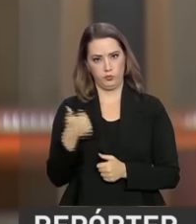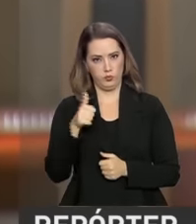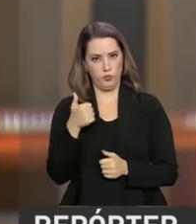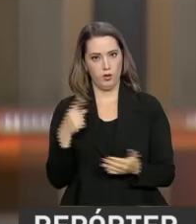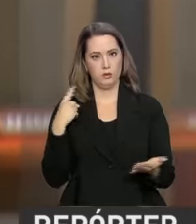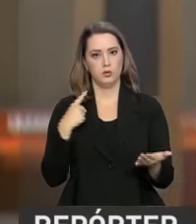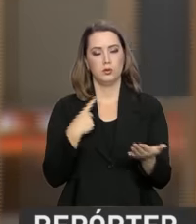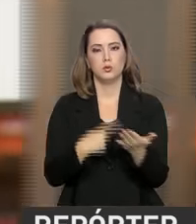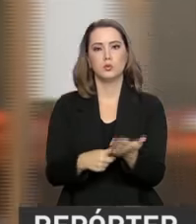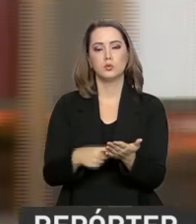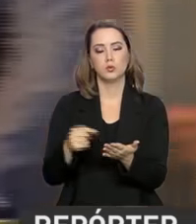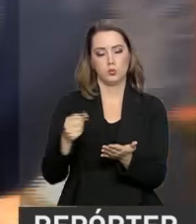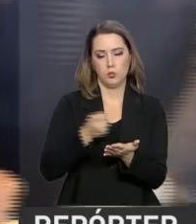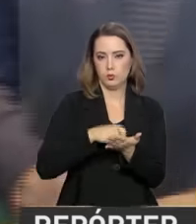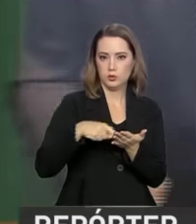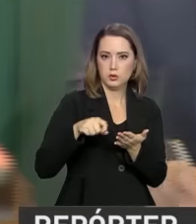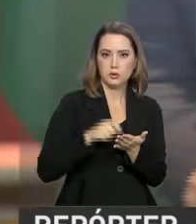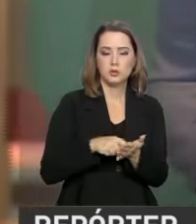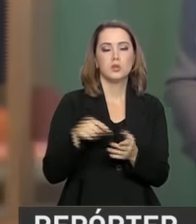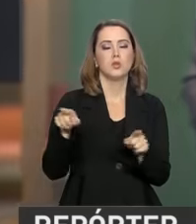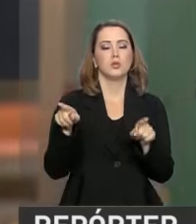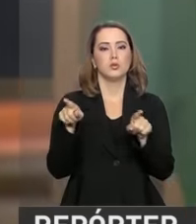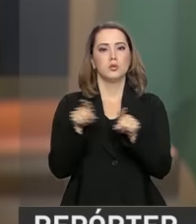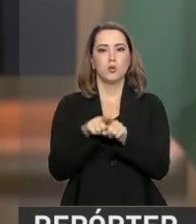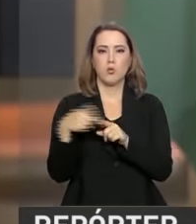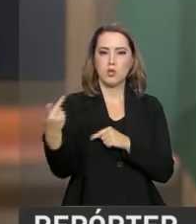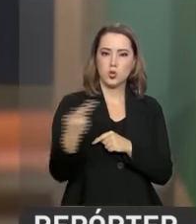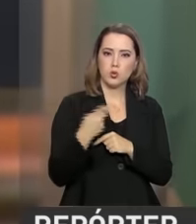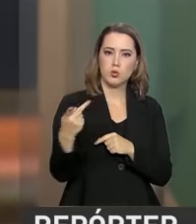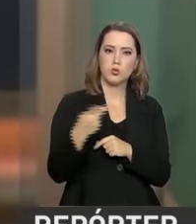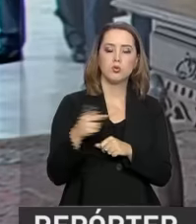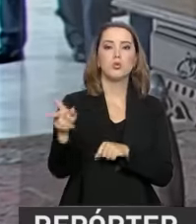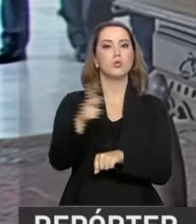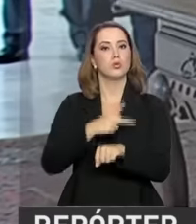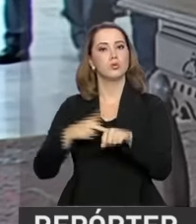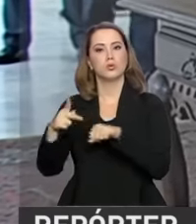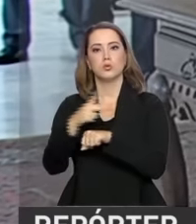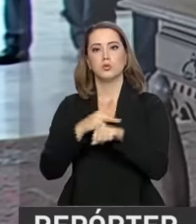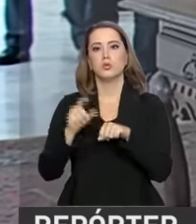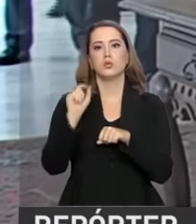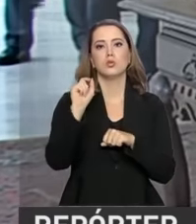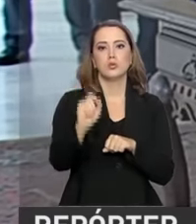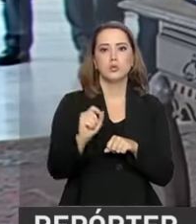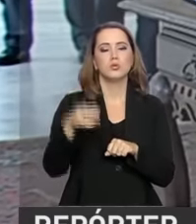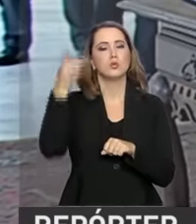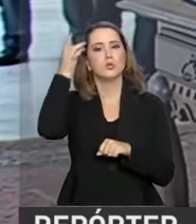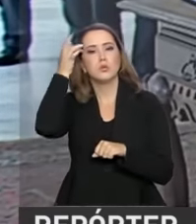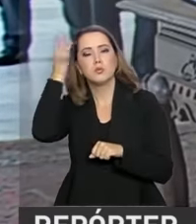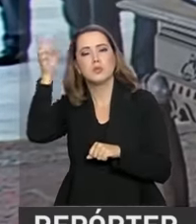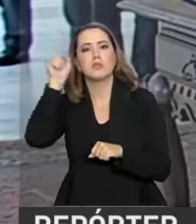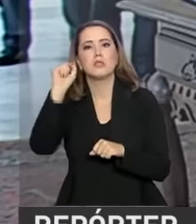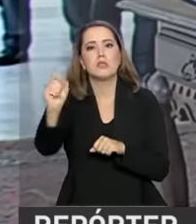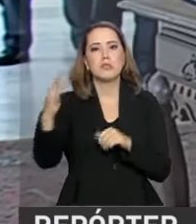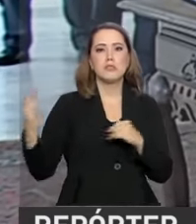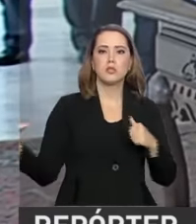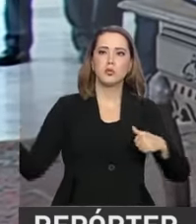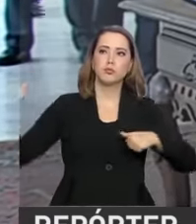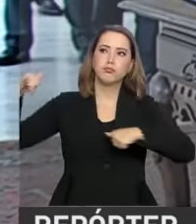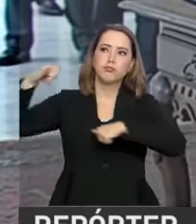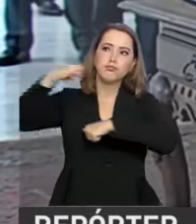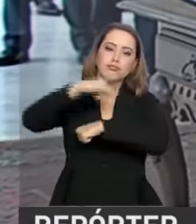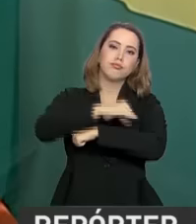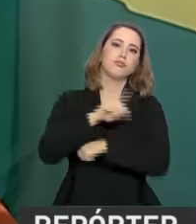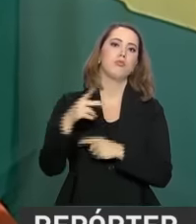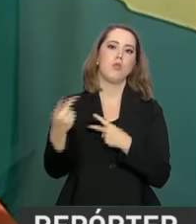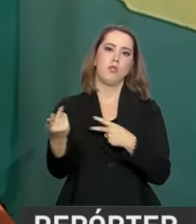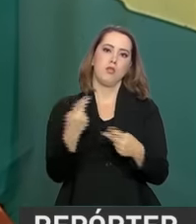exteriores do Brasil José Serra e do Paraguai Eládio loizaga foi para facilitar o fluxo de passageiros e cargas entre os dois